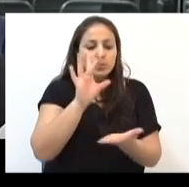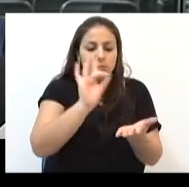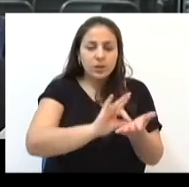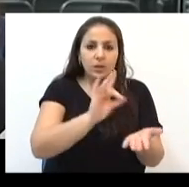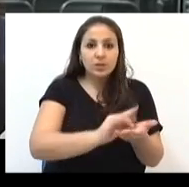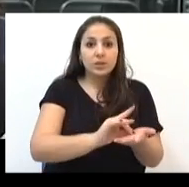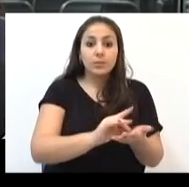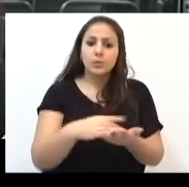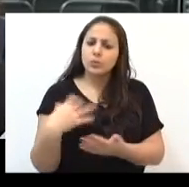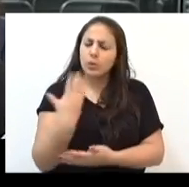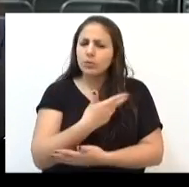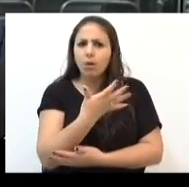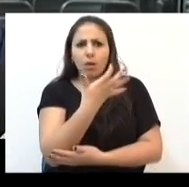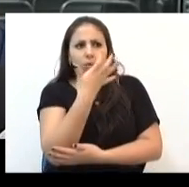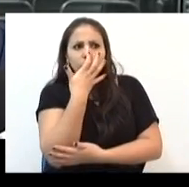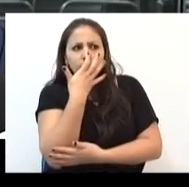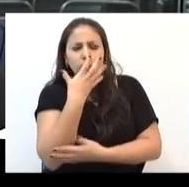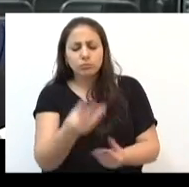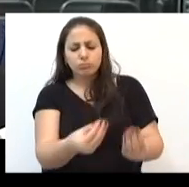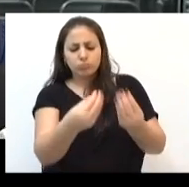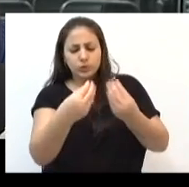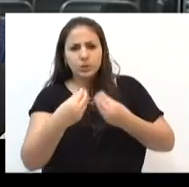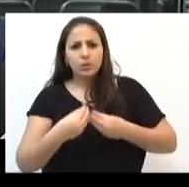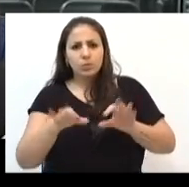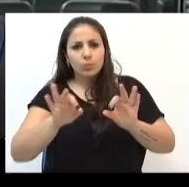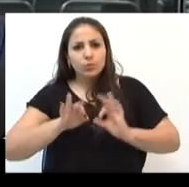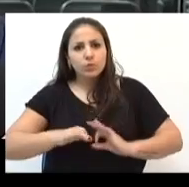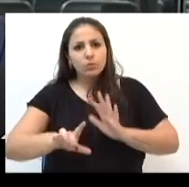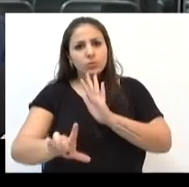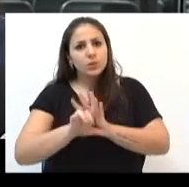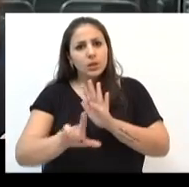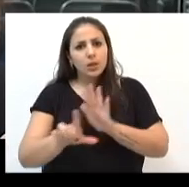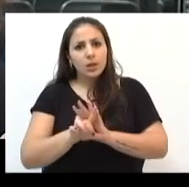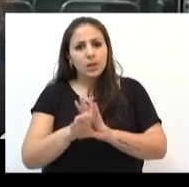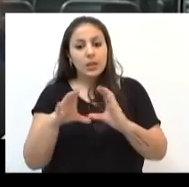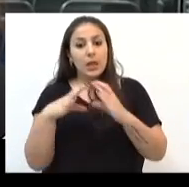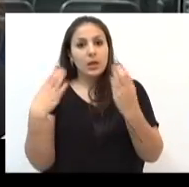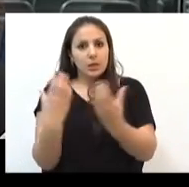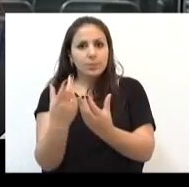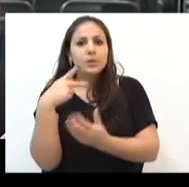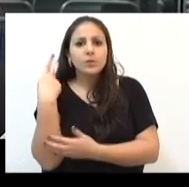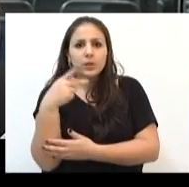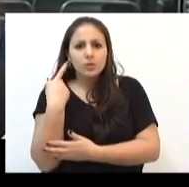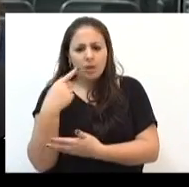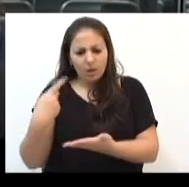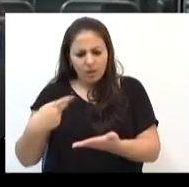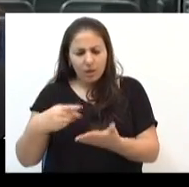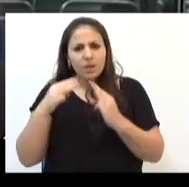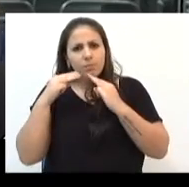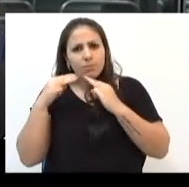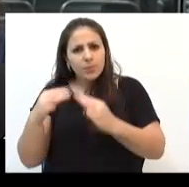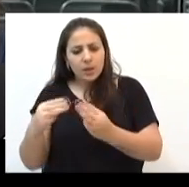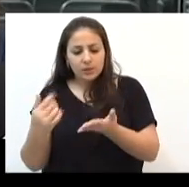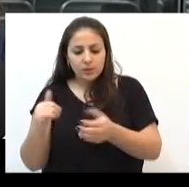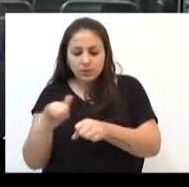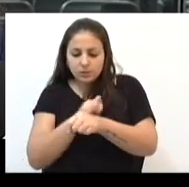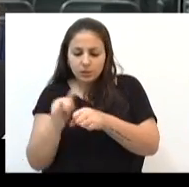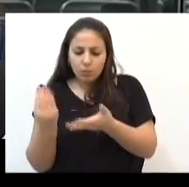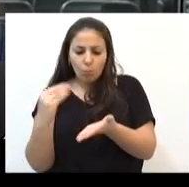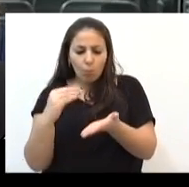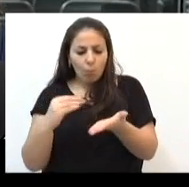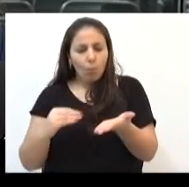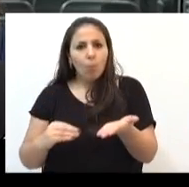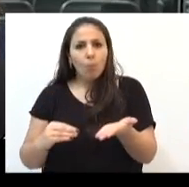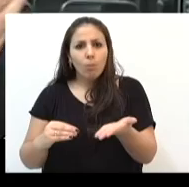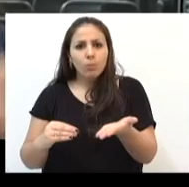E para nossa surpresa, quando a gente recebe o projeto de lei aqui na Câmara, aquelas metas, aquelas estratégias que lá estavam